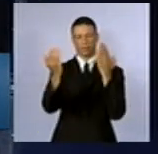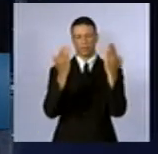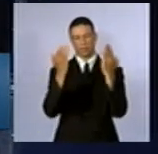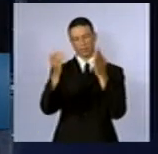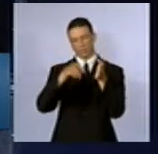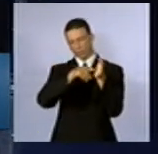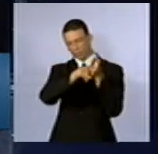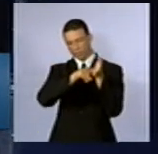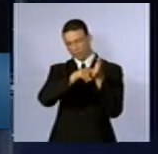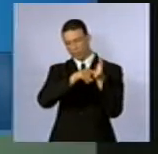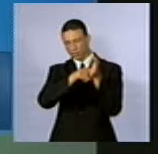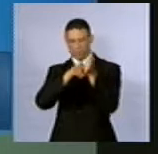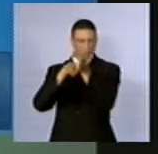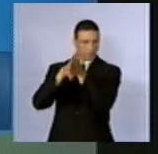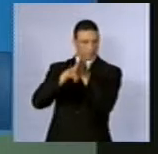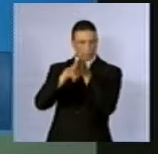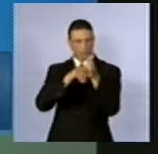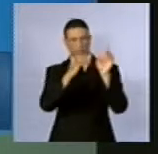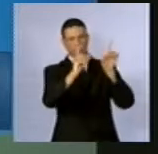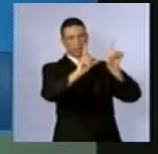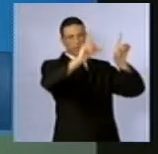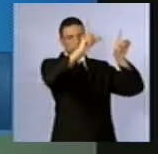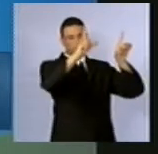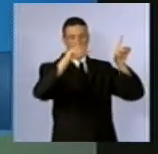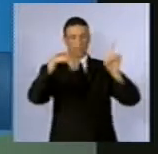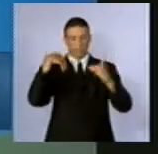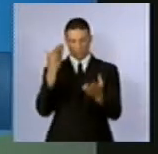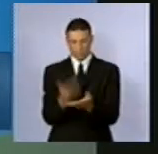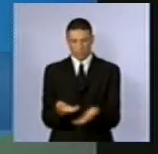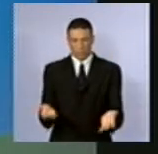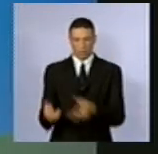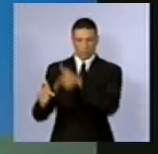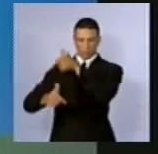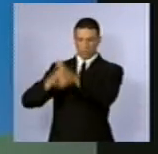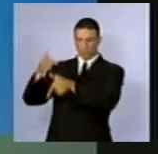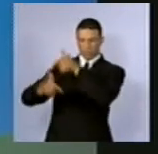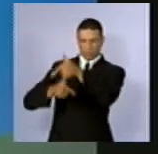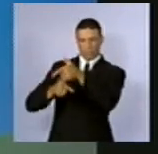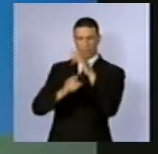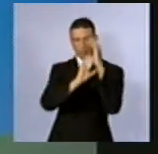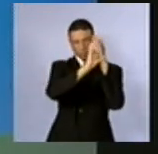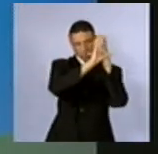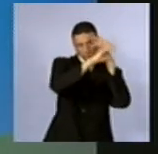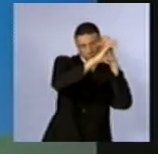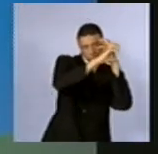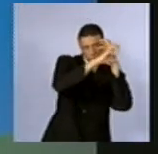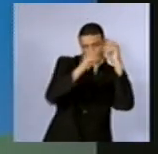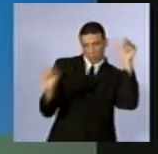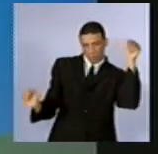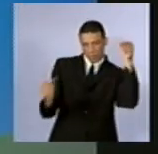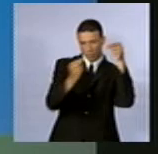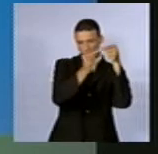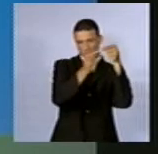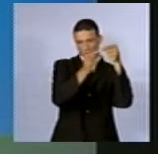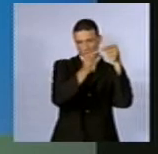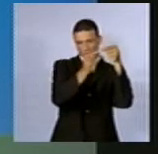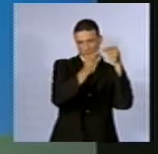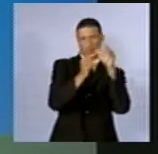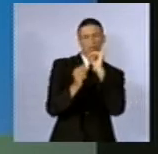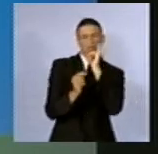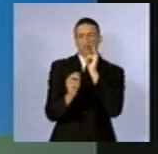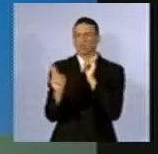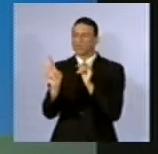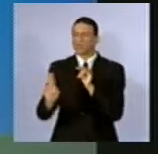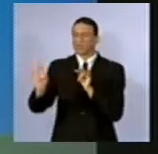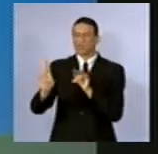apenas soluções que estão disponíveis hoje comercialmente para a engenharia. Comercialmente, que eu digo, é o que é utilizado hoje,